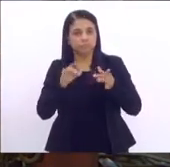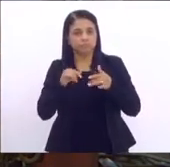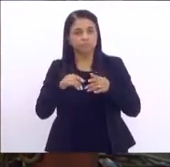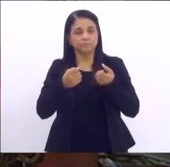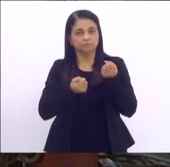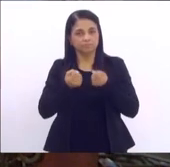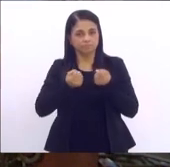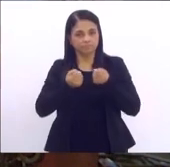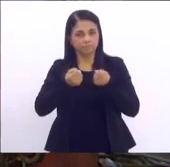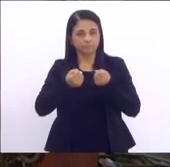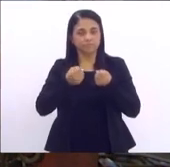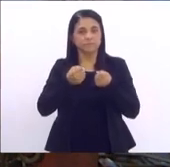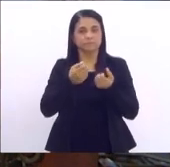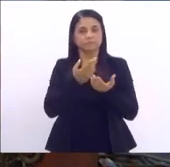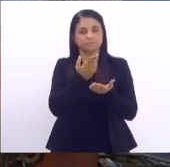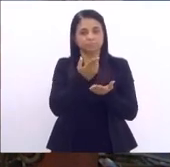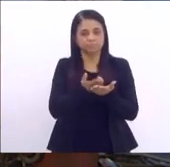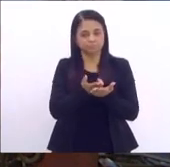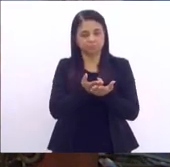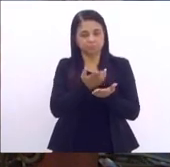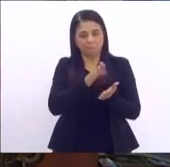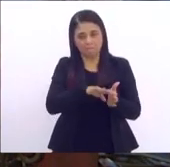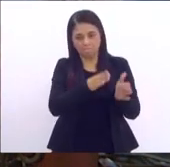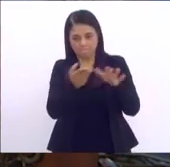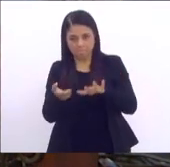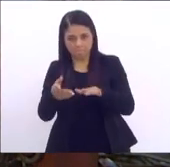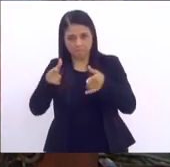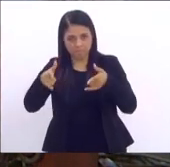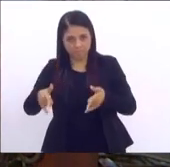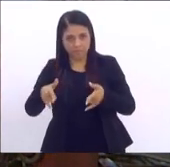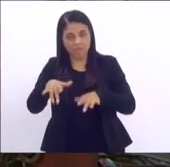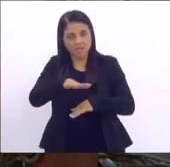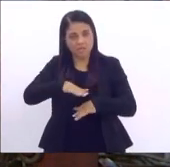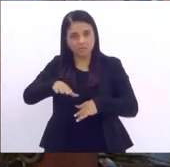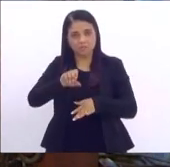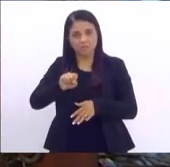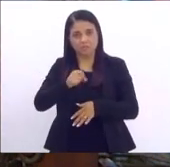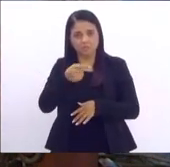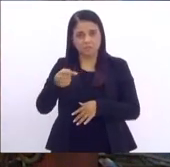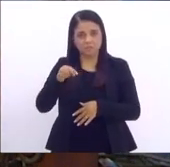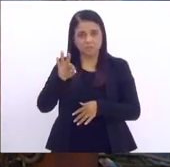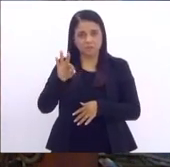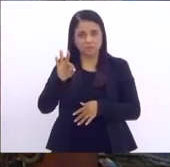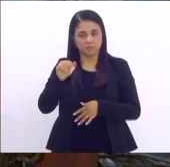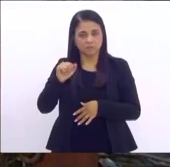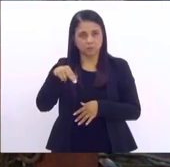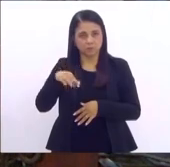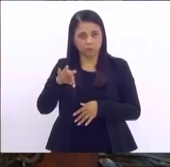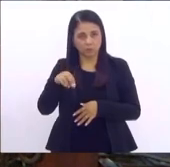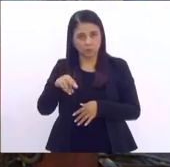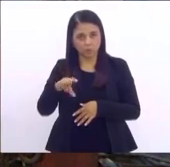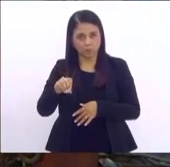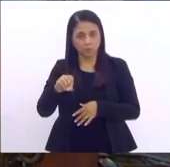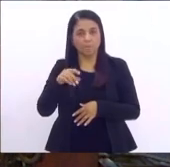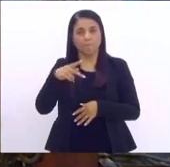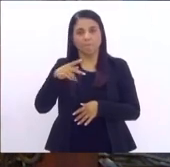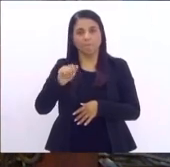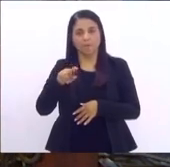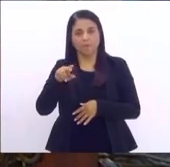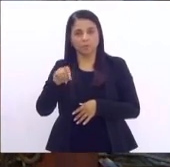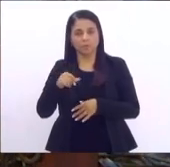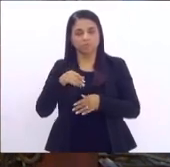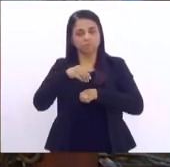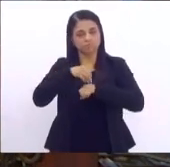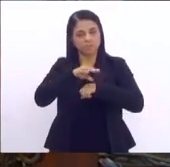na região do município de Santo Antônio de Pádua. Parecer da Comissão de Indicações Legislativas pela